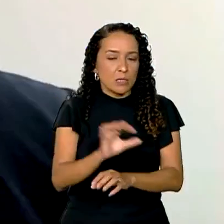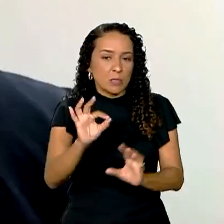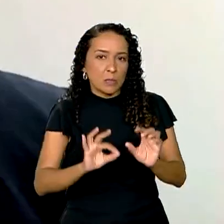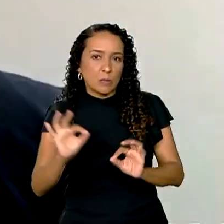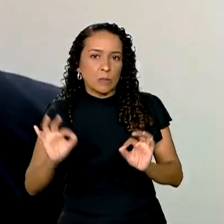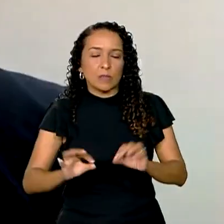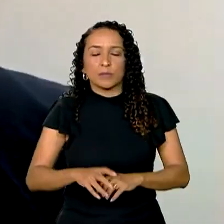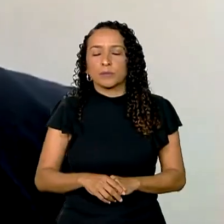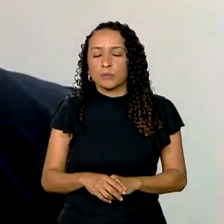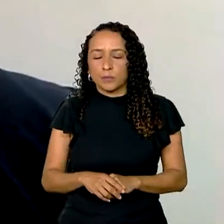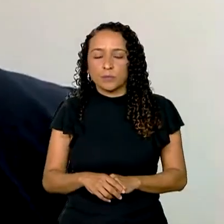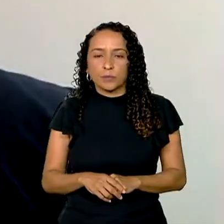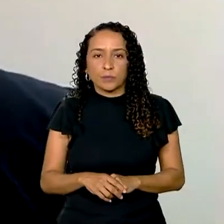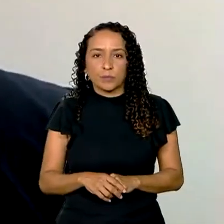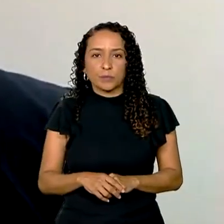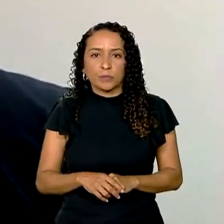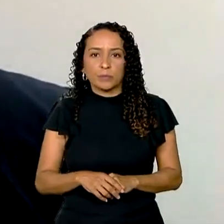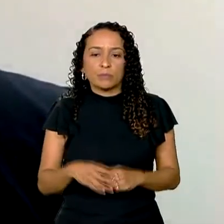O acesso mais